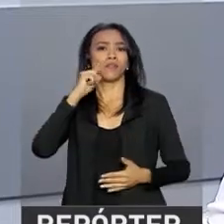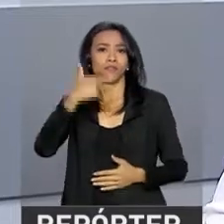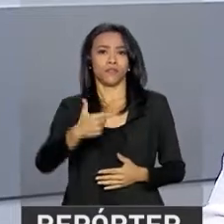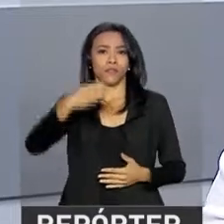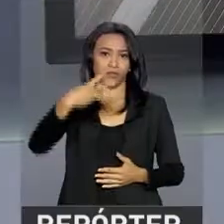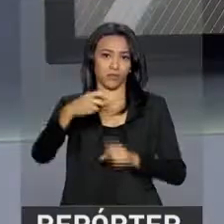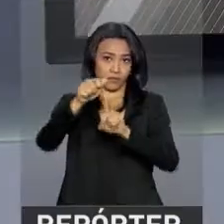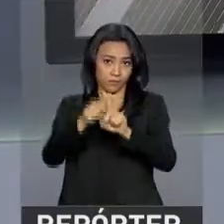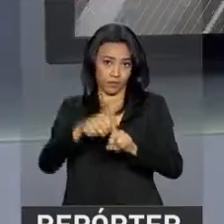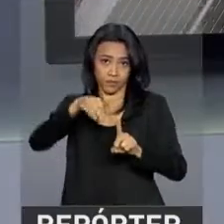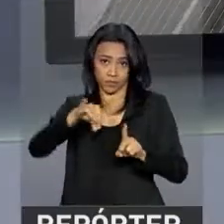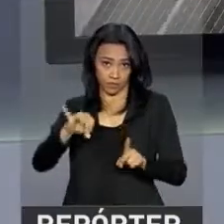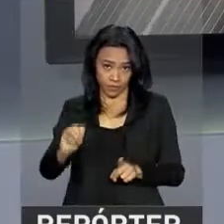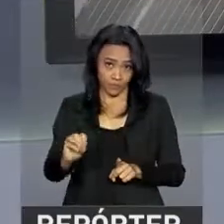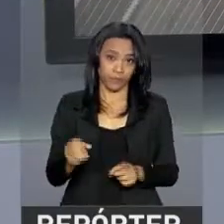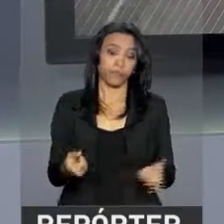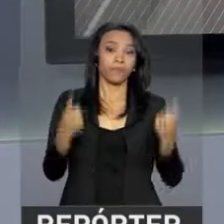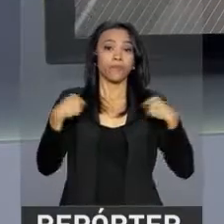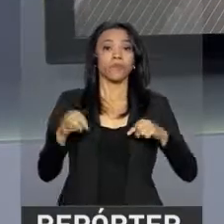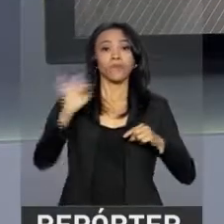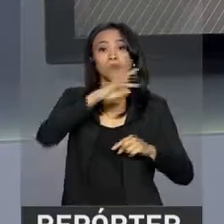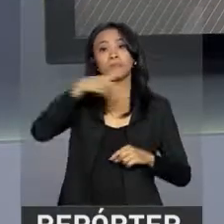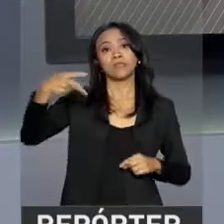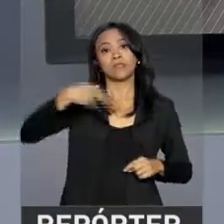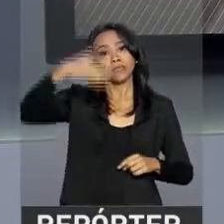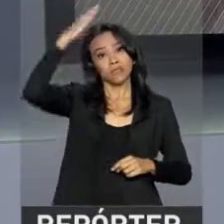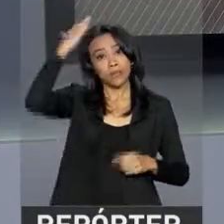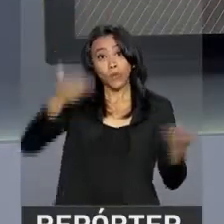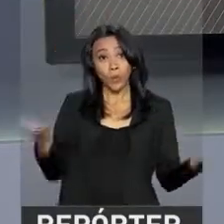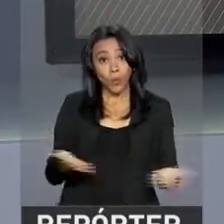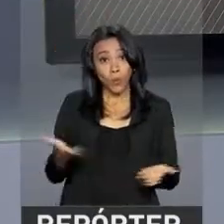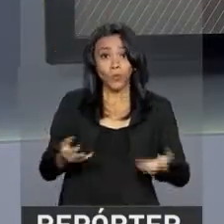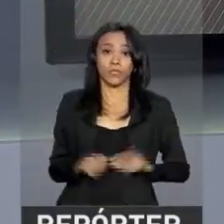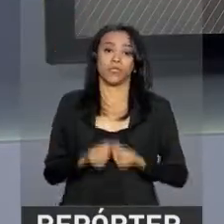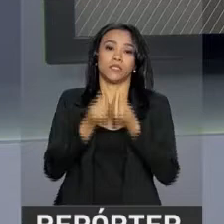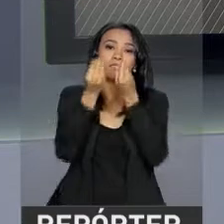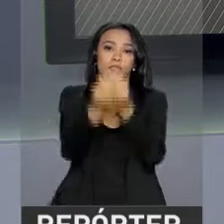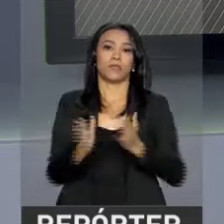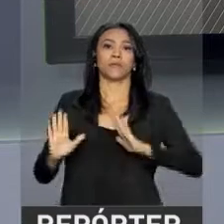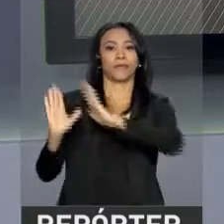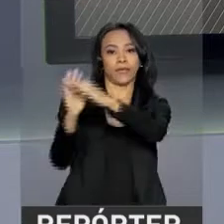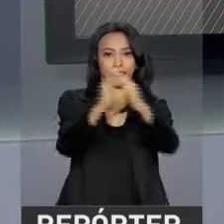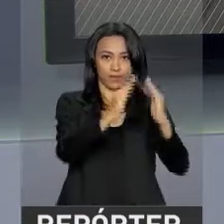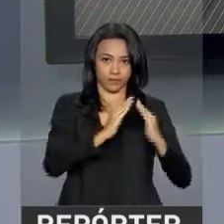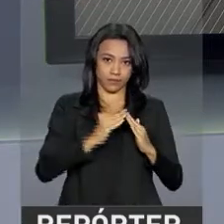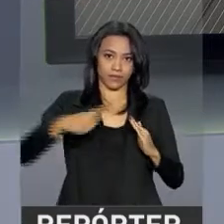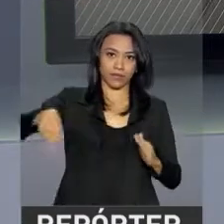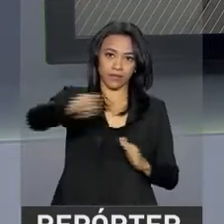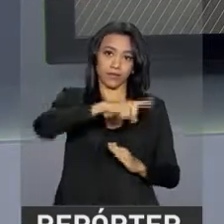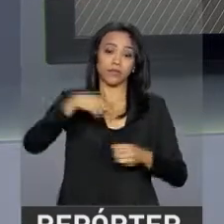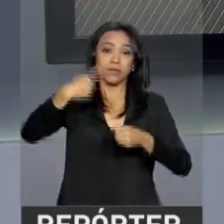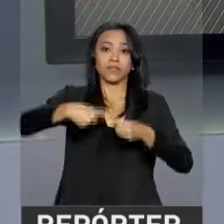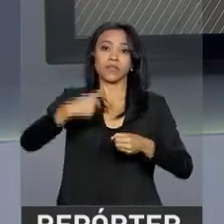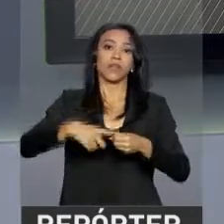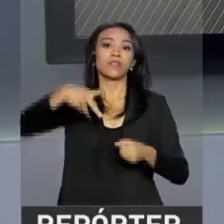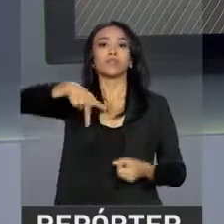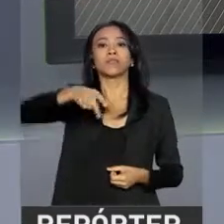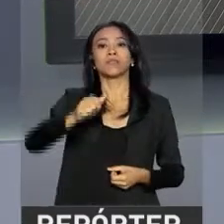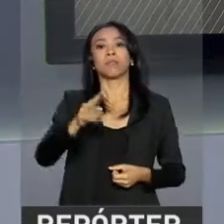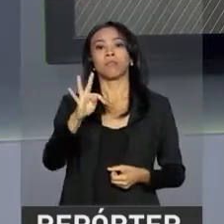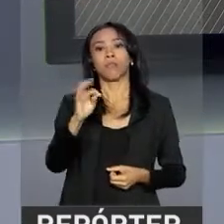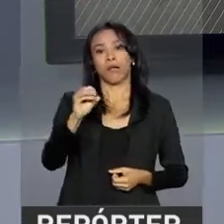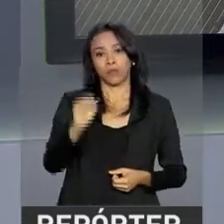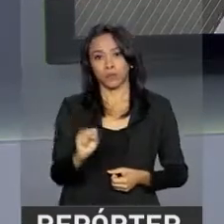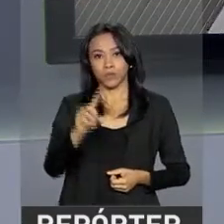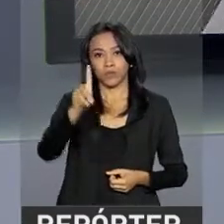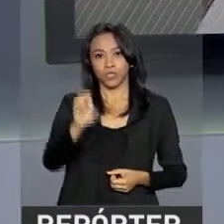maio o presidente michel temer entregou hoje residências do programa minha casa minha vida em patos de minas na região do